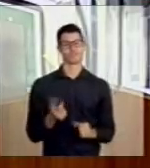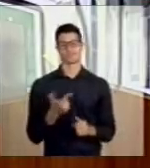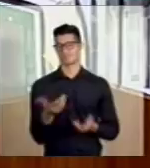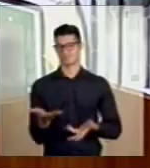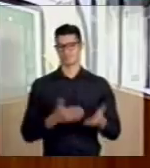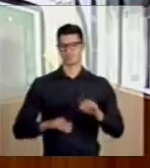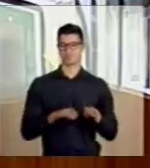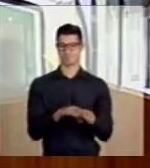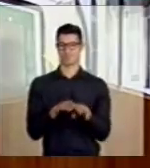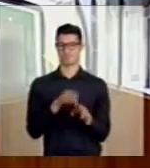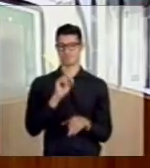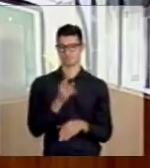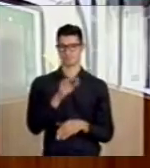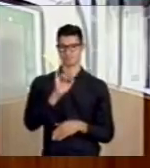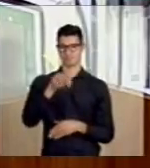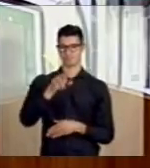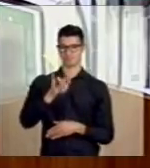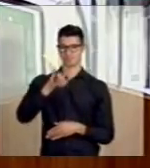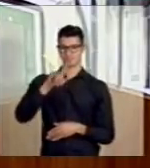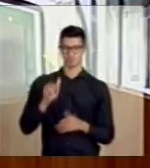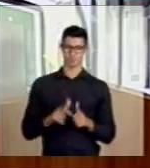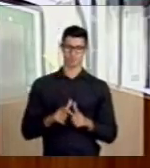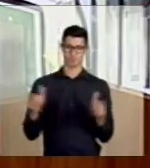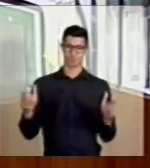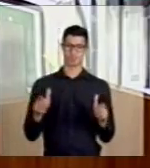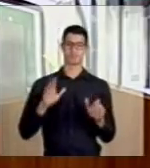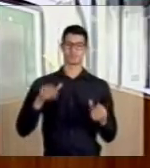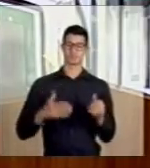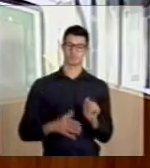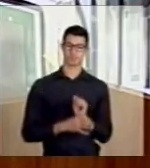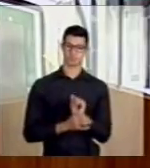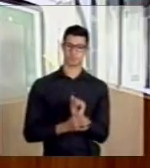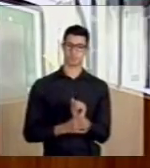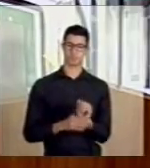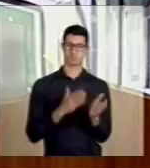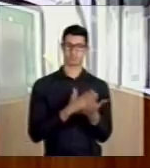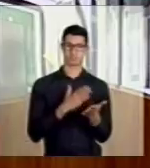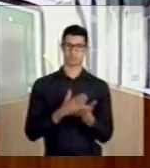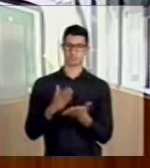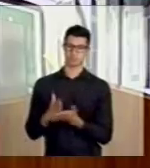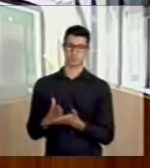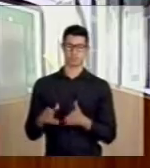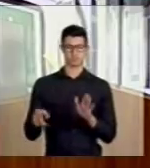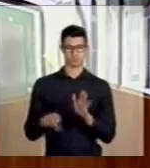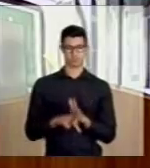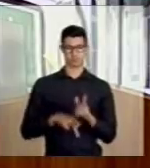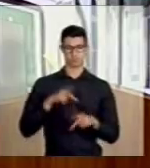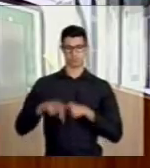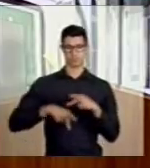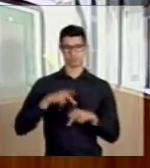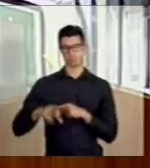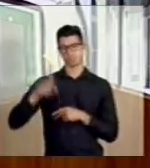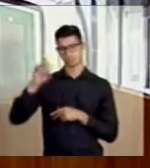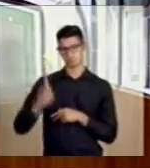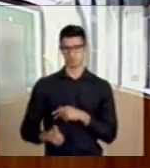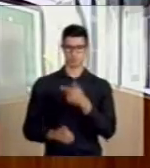desarrazoadas ou indignas das maiorias, ao assegurar à parcela minoritária da população o direito